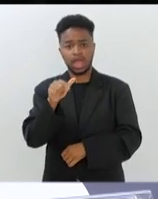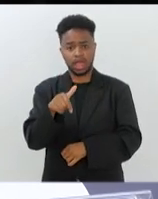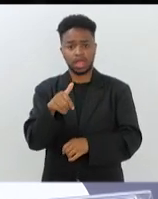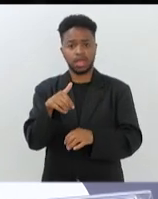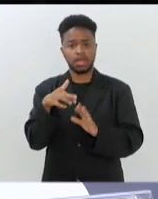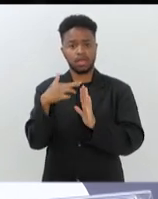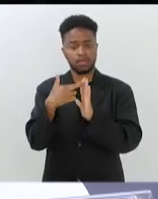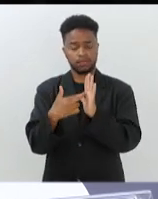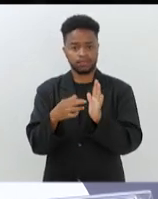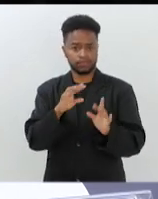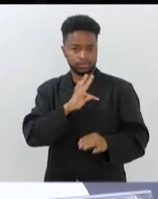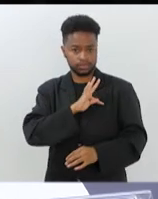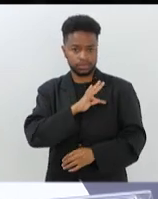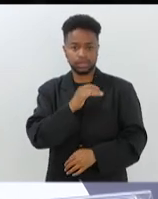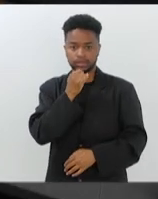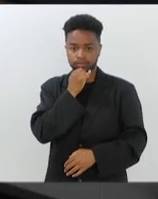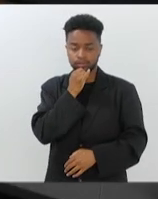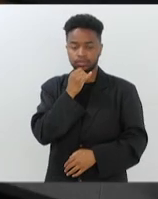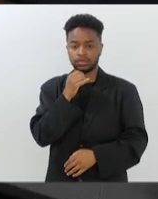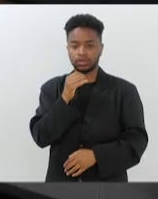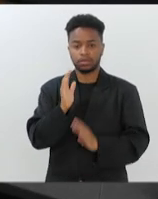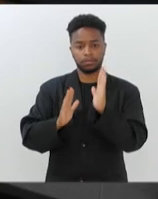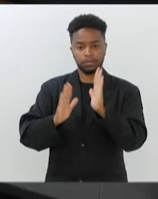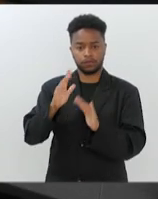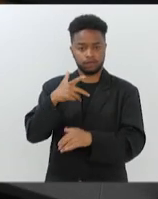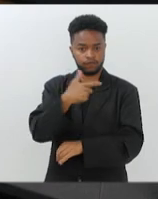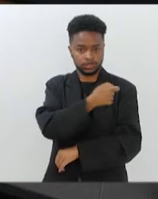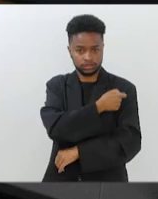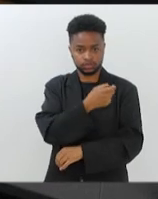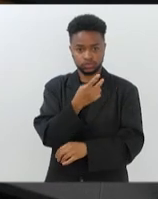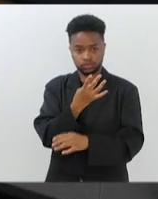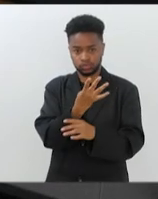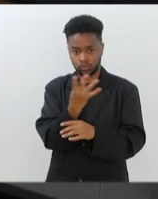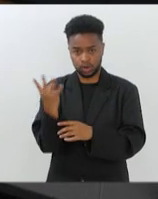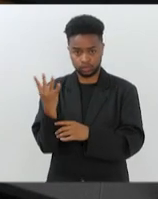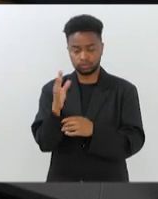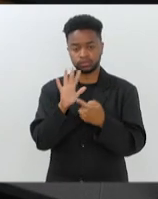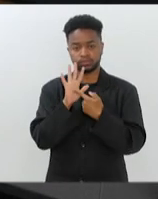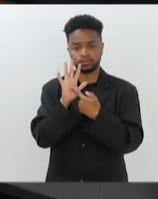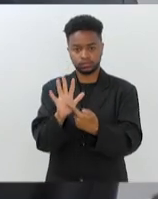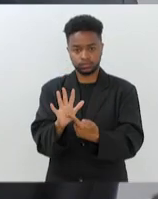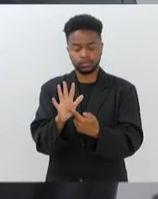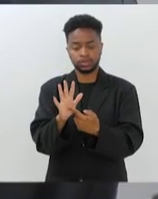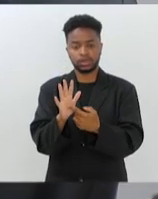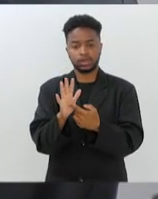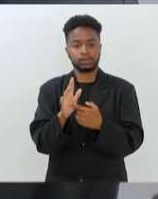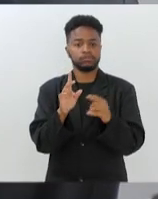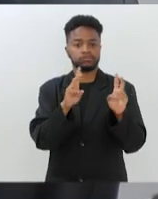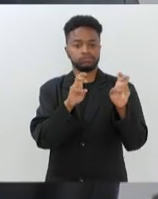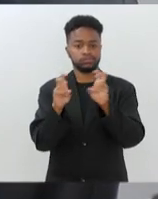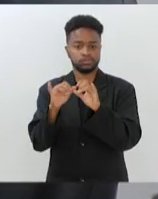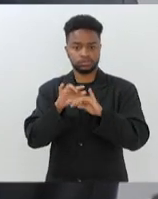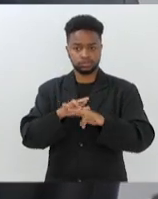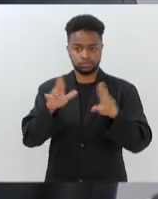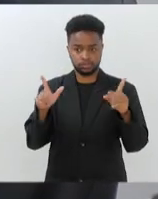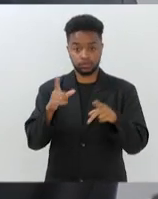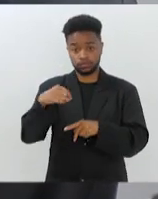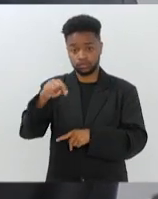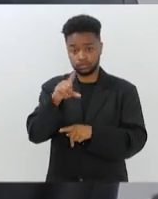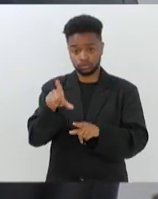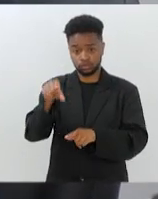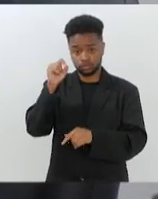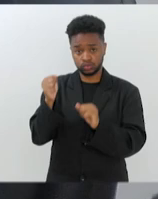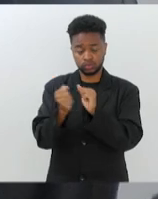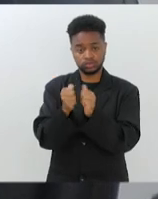estritamente campanha da vacina as quatro apresentaram quatro campanhas distintas o seu comitê técnico núcleo de Publicidade do governo escolheu junto com a